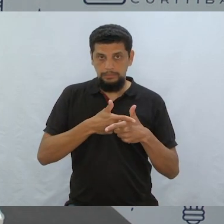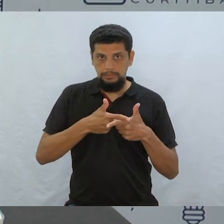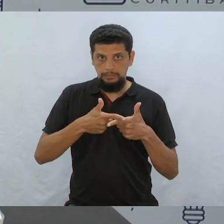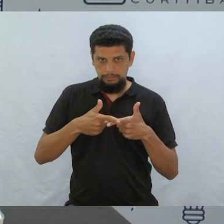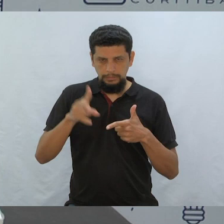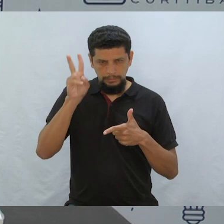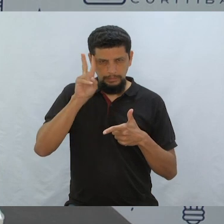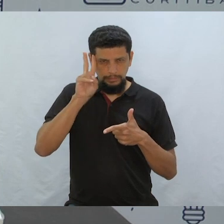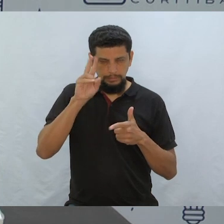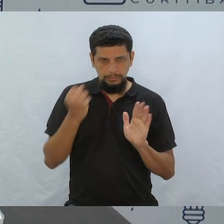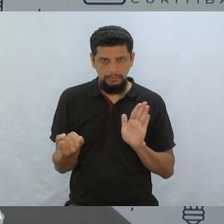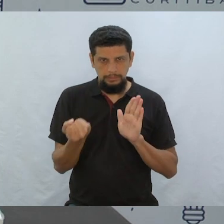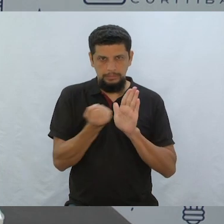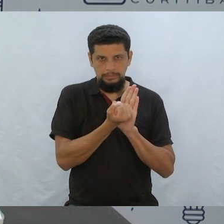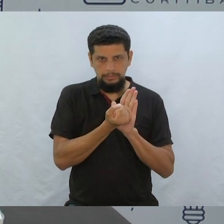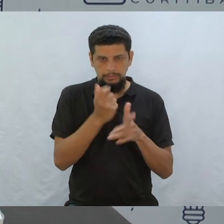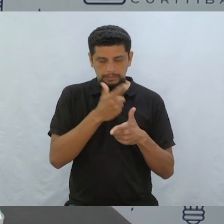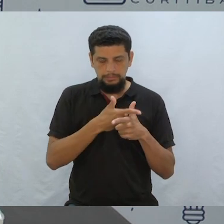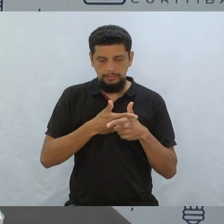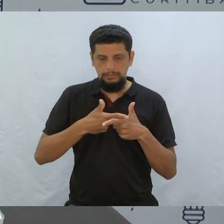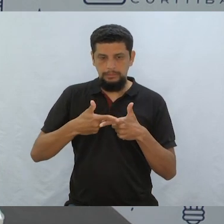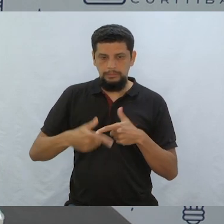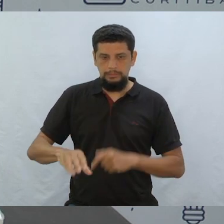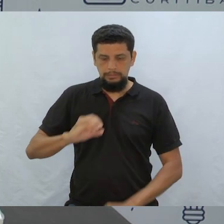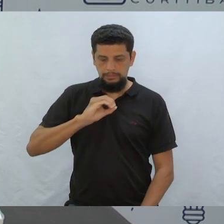Divididos, lembra do sinal da divisão, que é